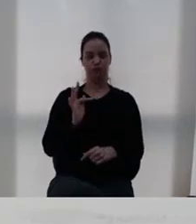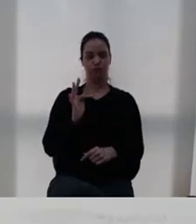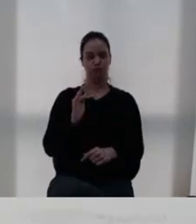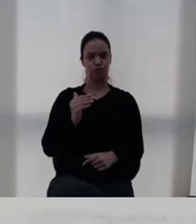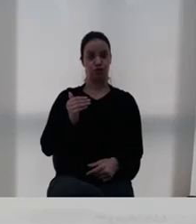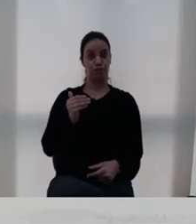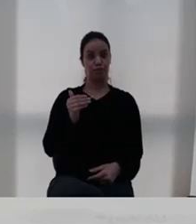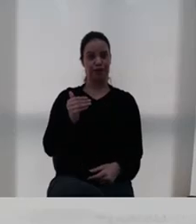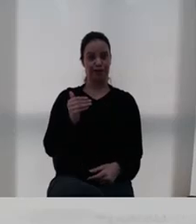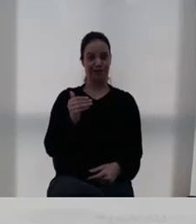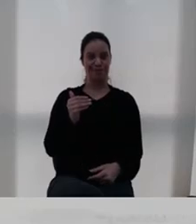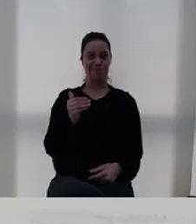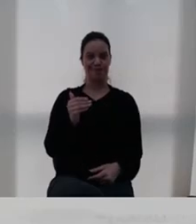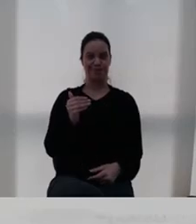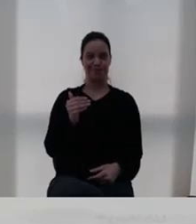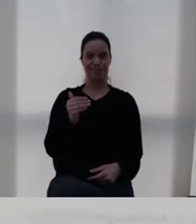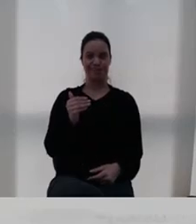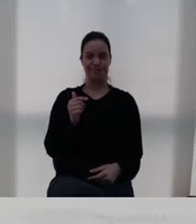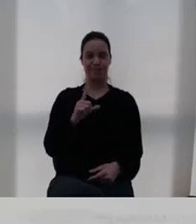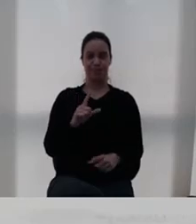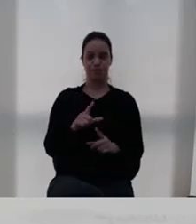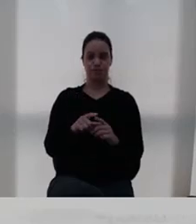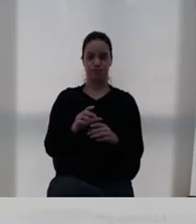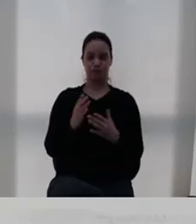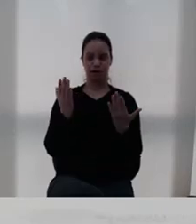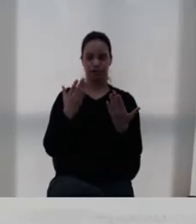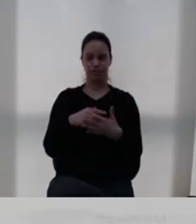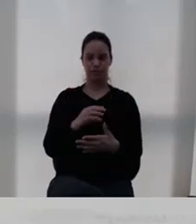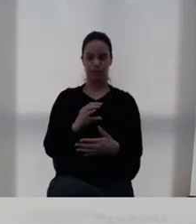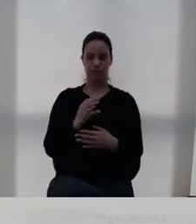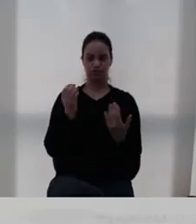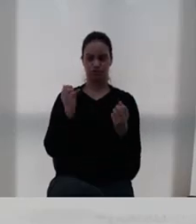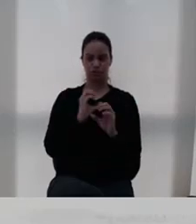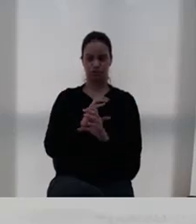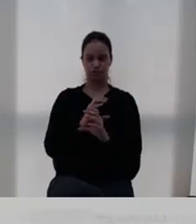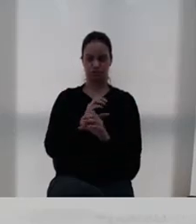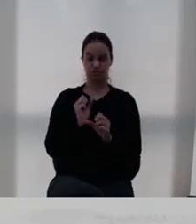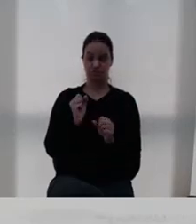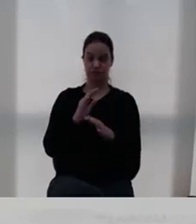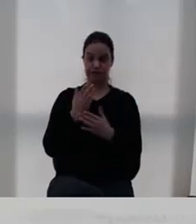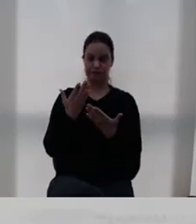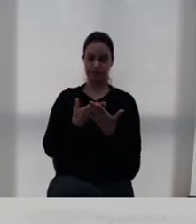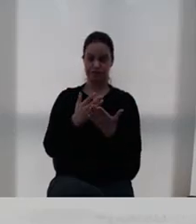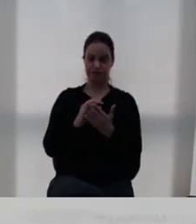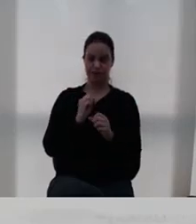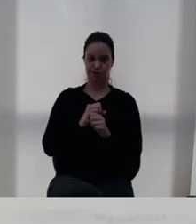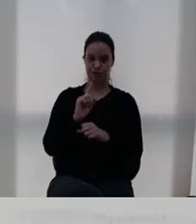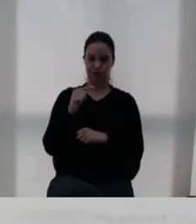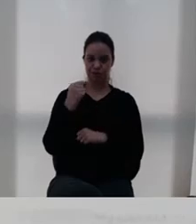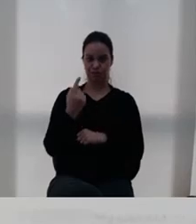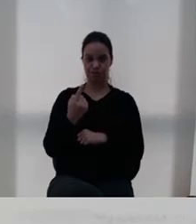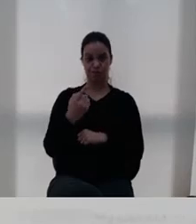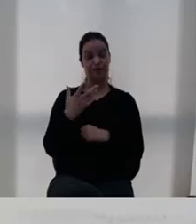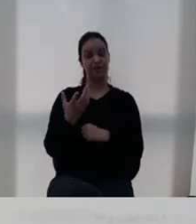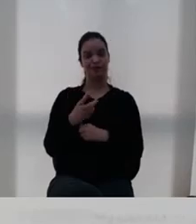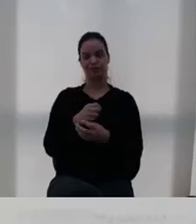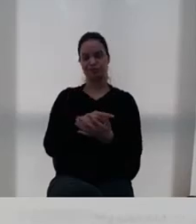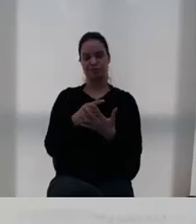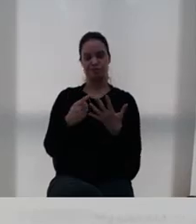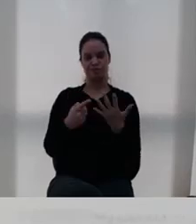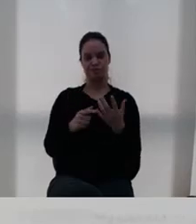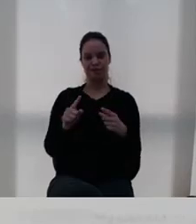a chegada dos analistas, através de um concurso que será realizado ainda no ano que vem, e isso nos traz um grande desafio de fazer